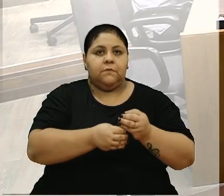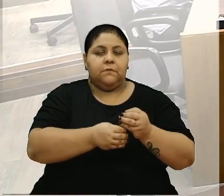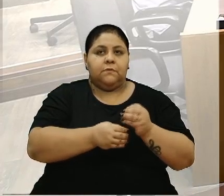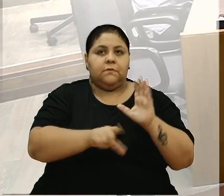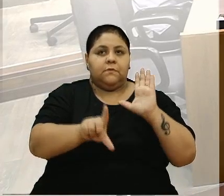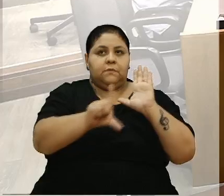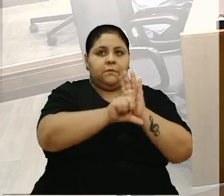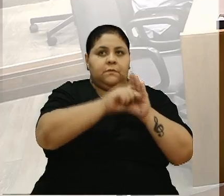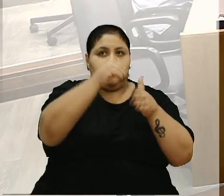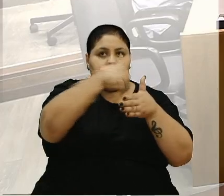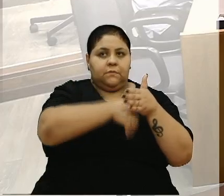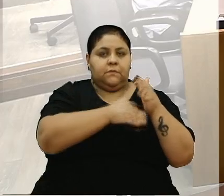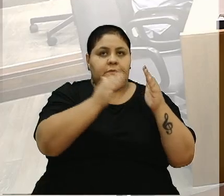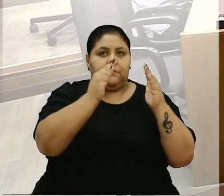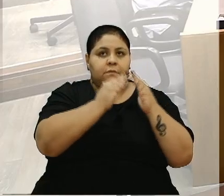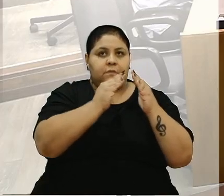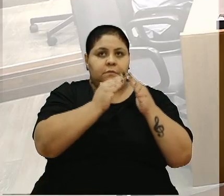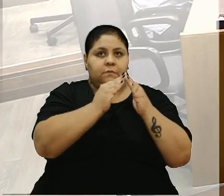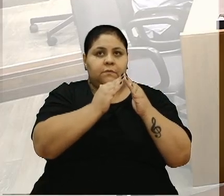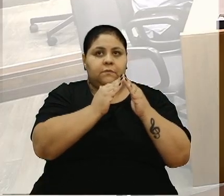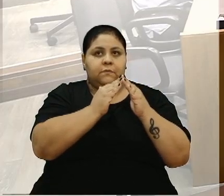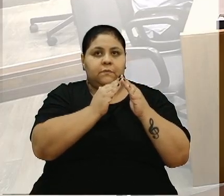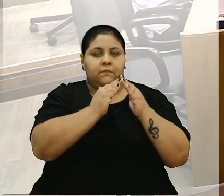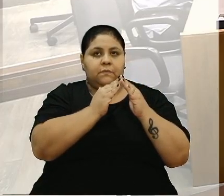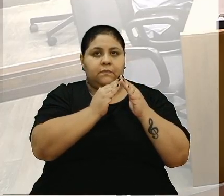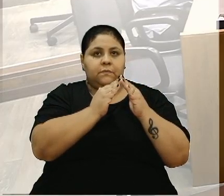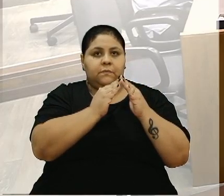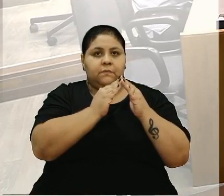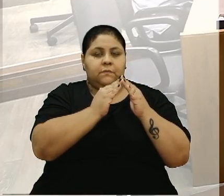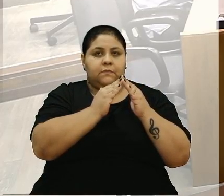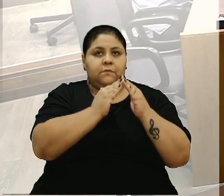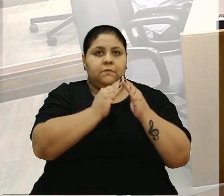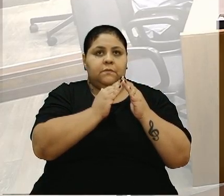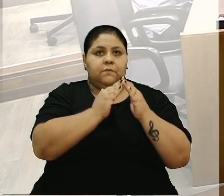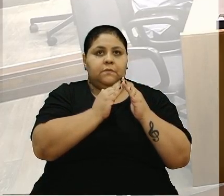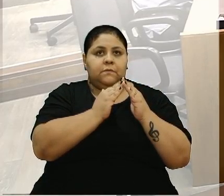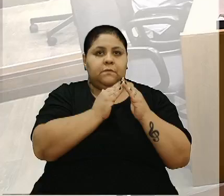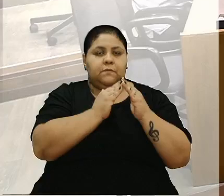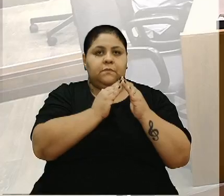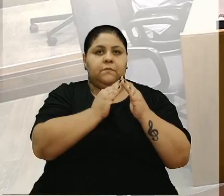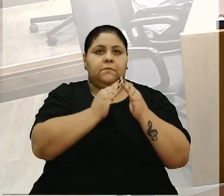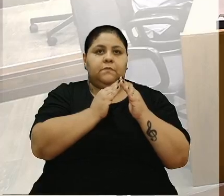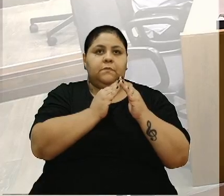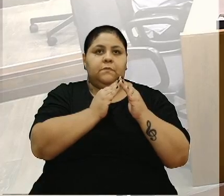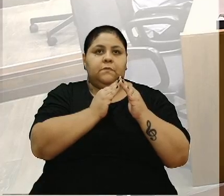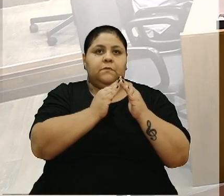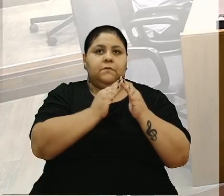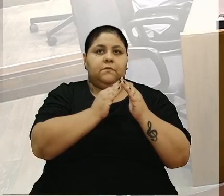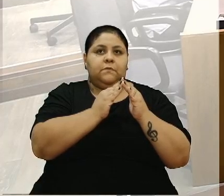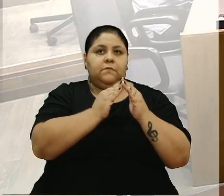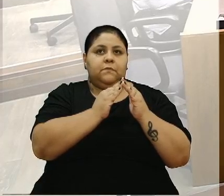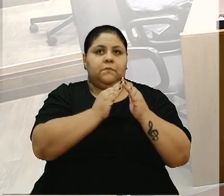meu entendimento, no pequeno expediente, não. O Uzi está falando sobre cargos. Qual é o artigo, Rafael?